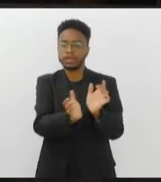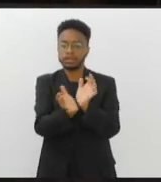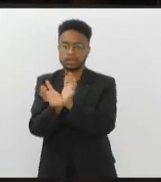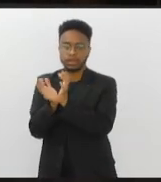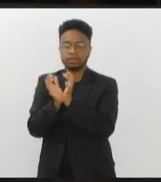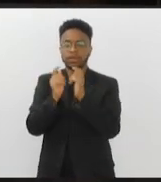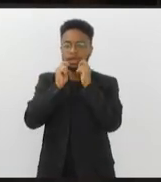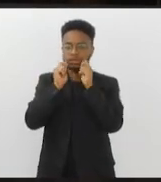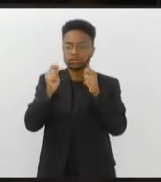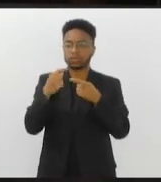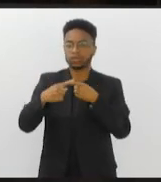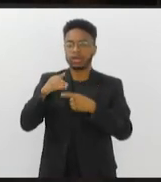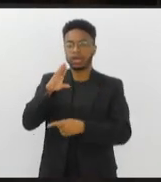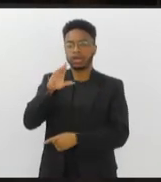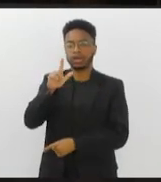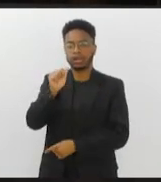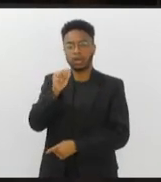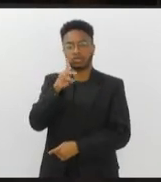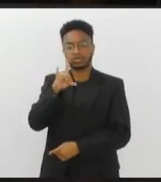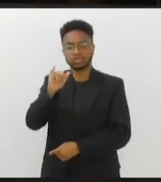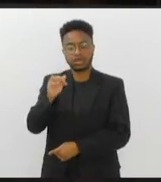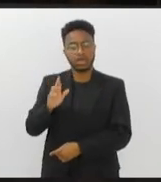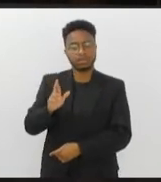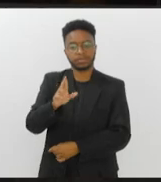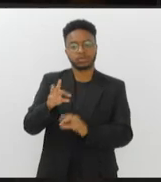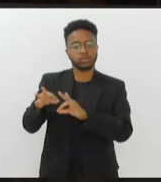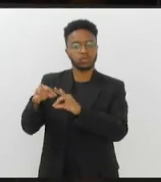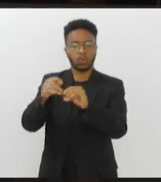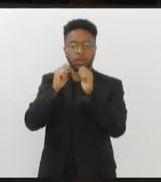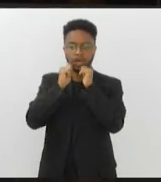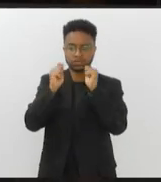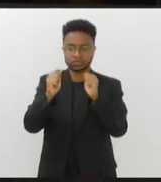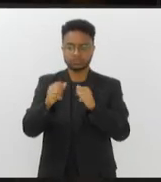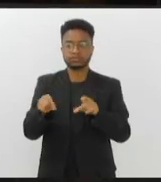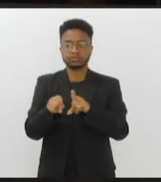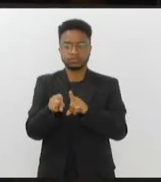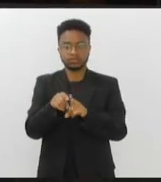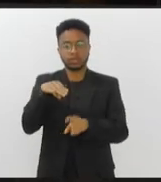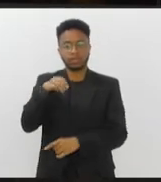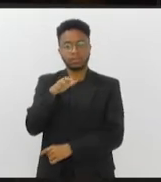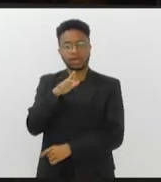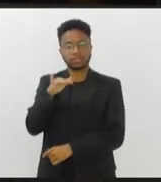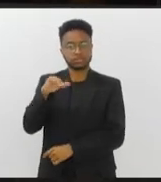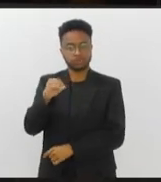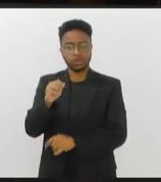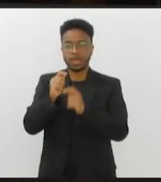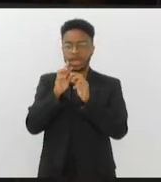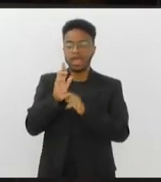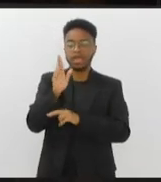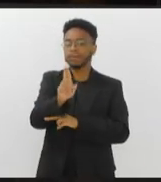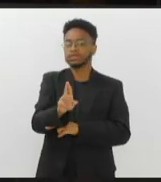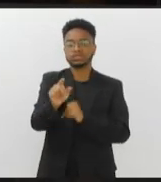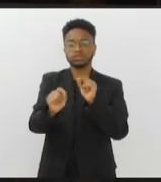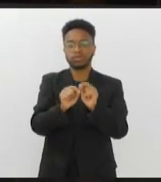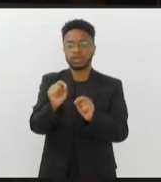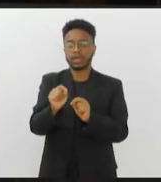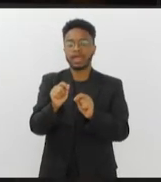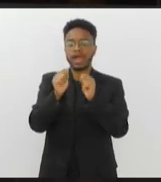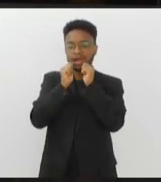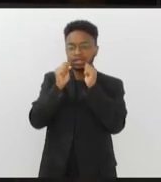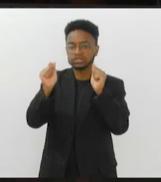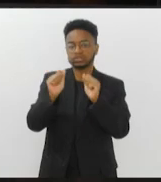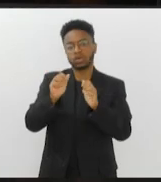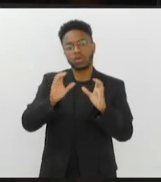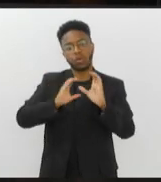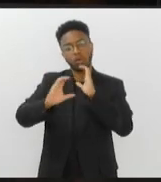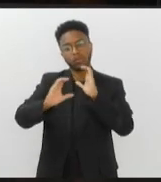assessoria. Claudinha representa todos os assessores. O Márcio representa aí a assessoria de comunicação